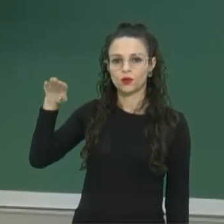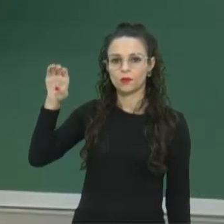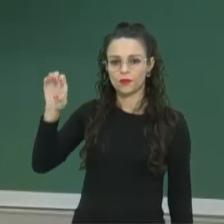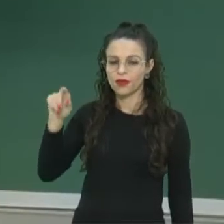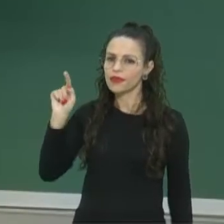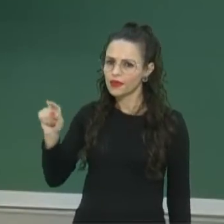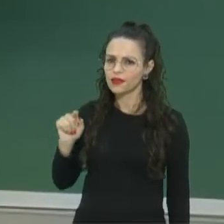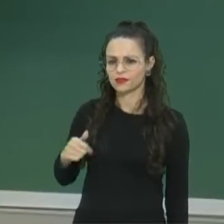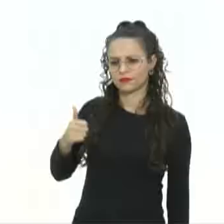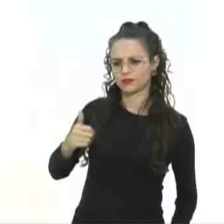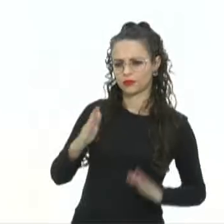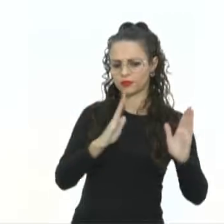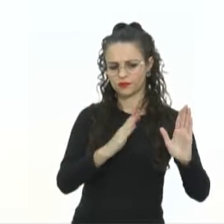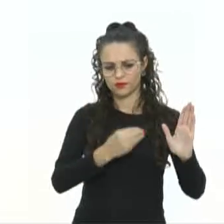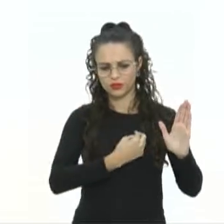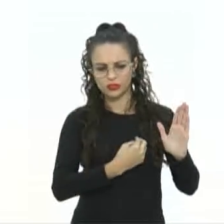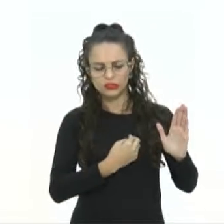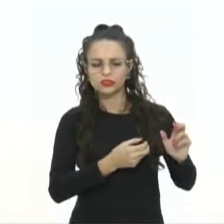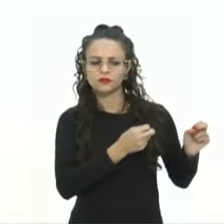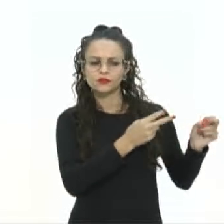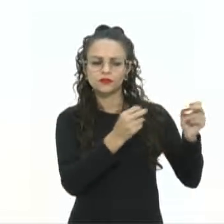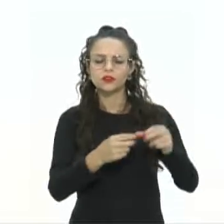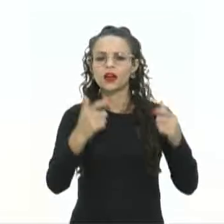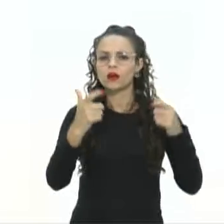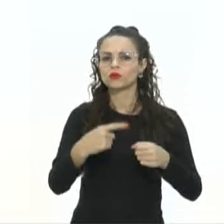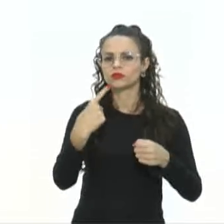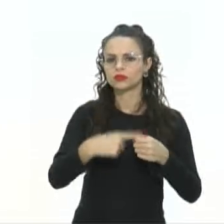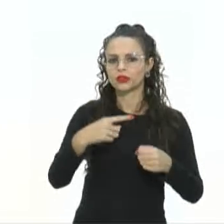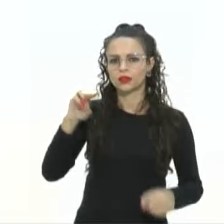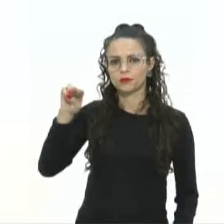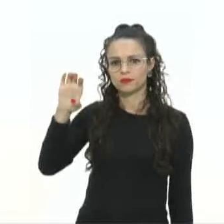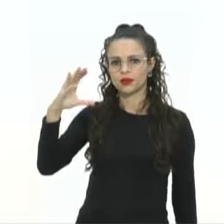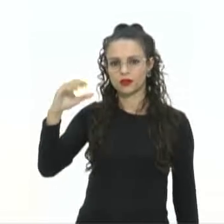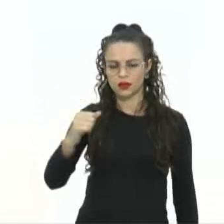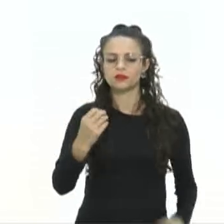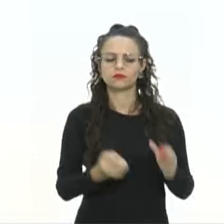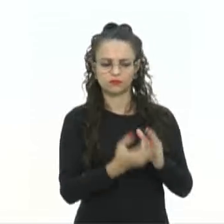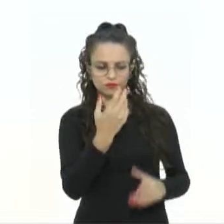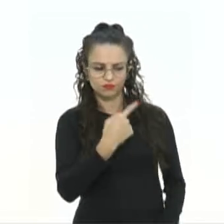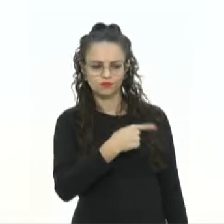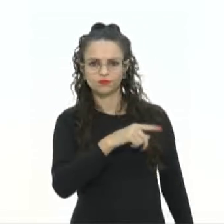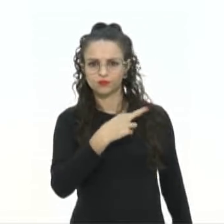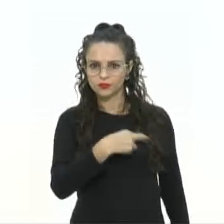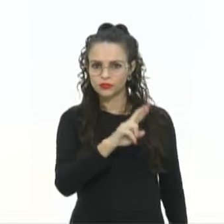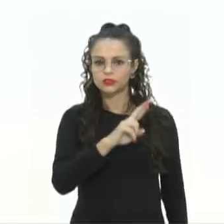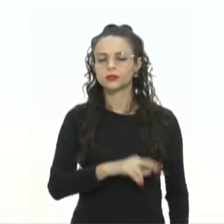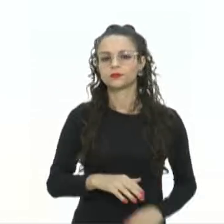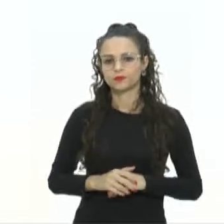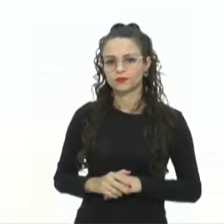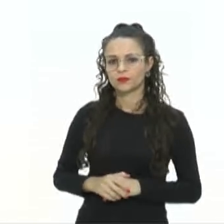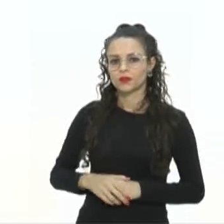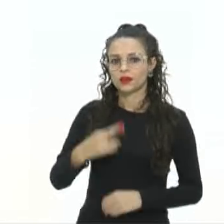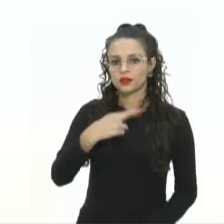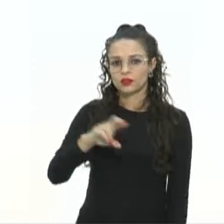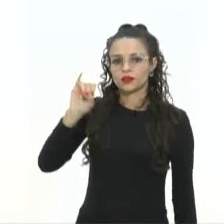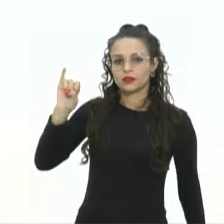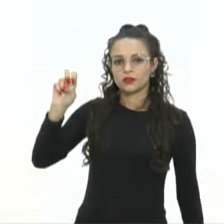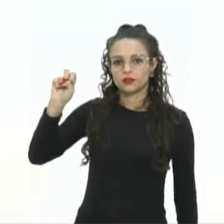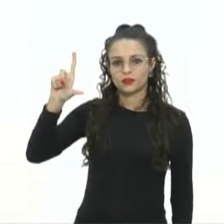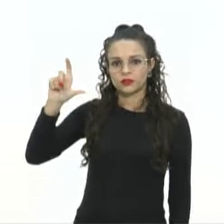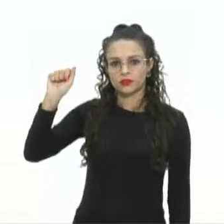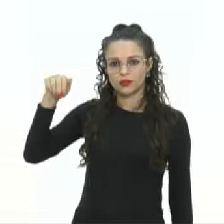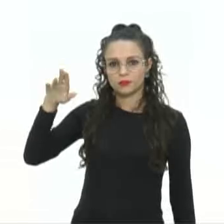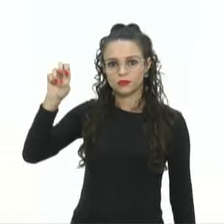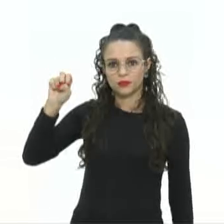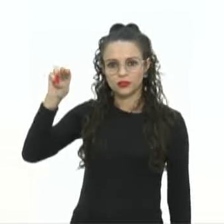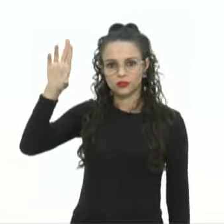um comerciante que vivia na região de Meca, local onde foi fundada a sua religião. O islamismo, que teve forte influência